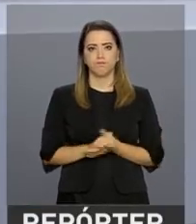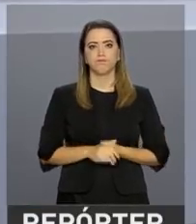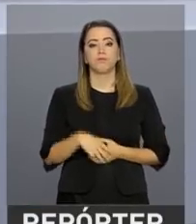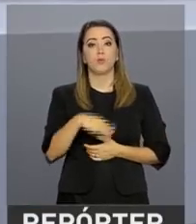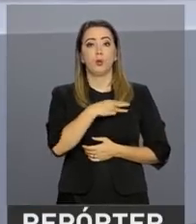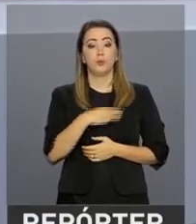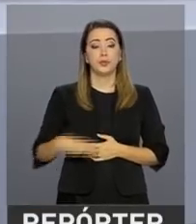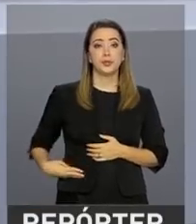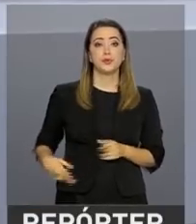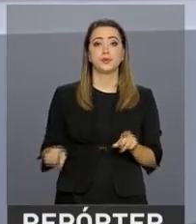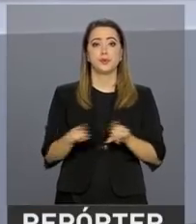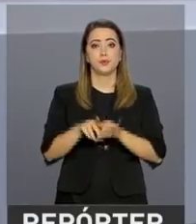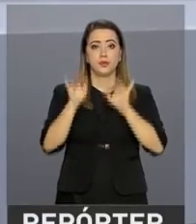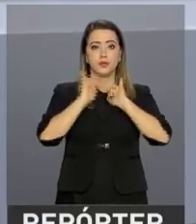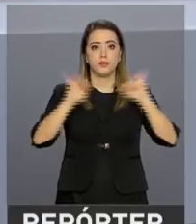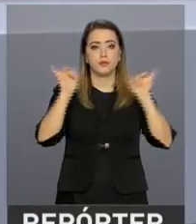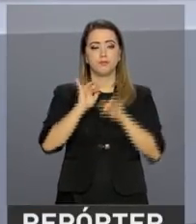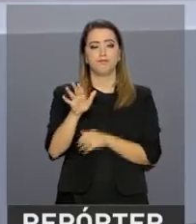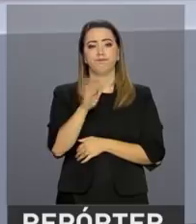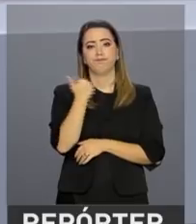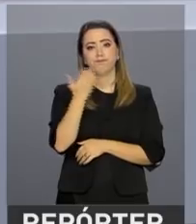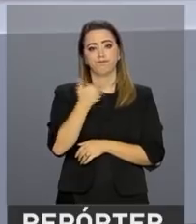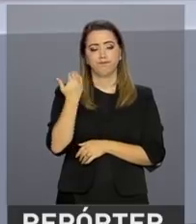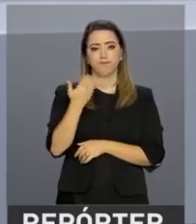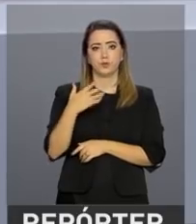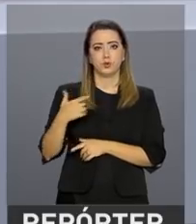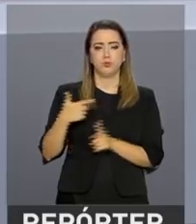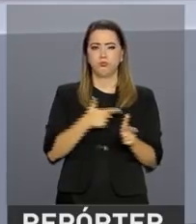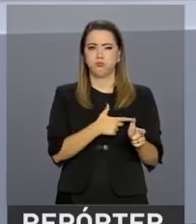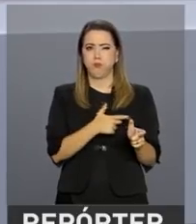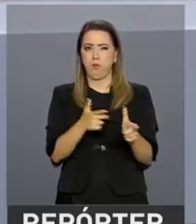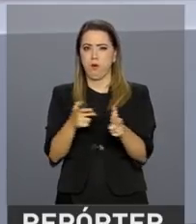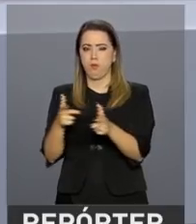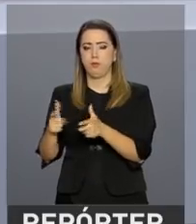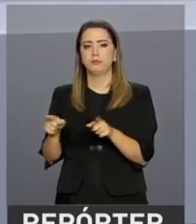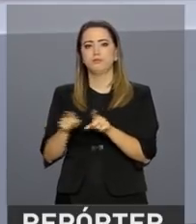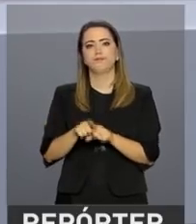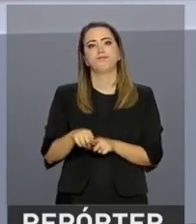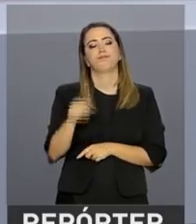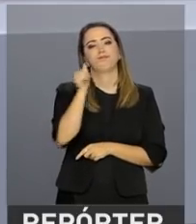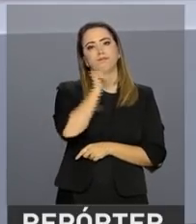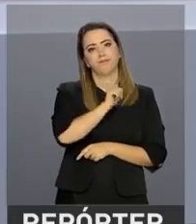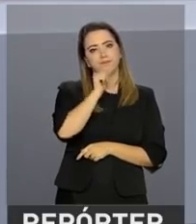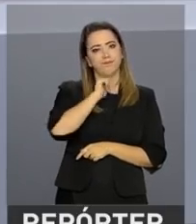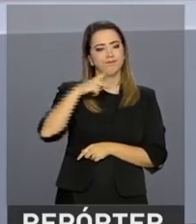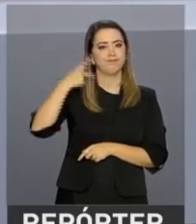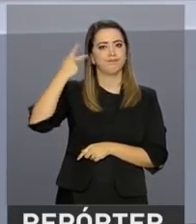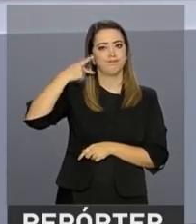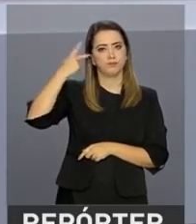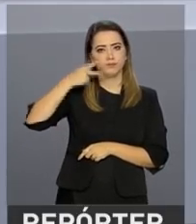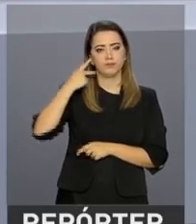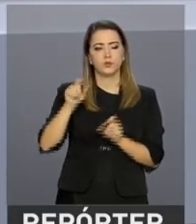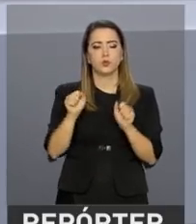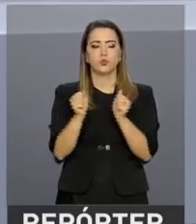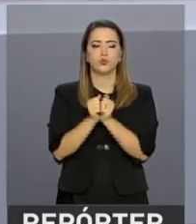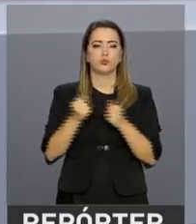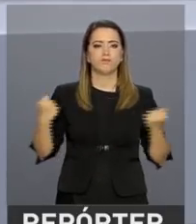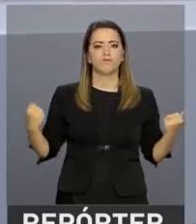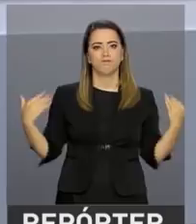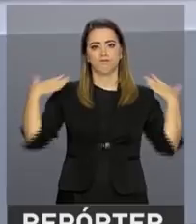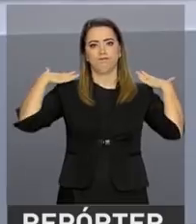jardim falou também sobre o assassinato da vereadora do rio de janeiro marielly franco e do motorista anderson pedro